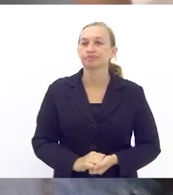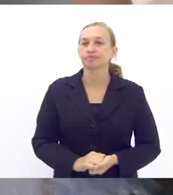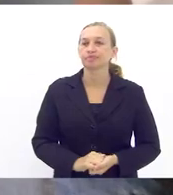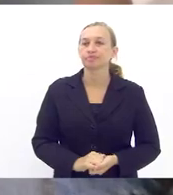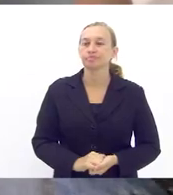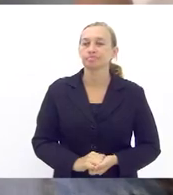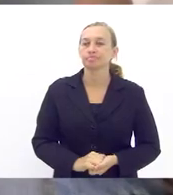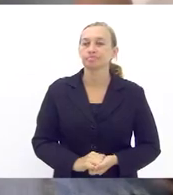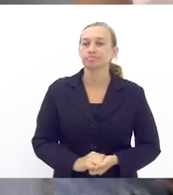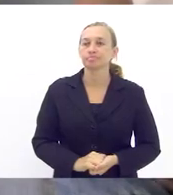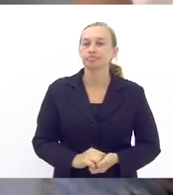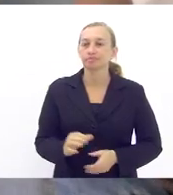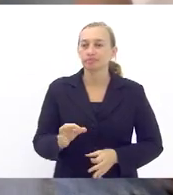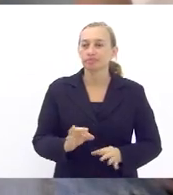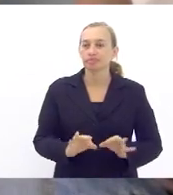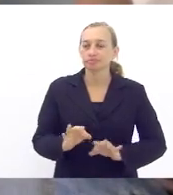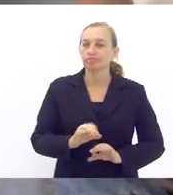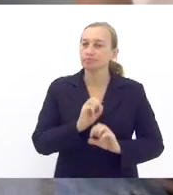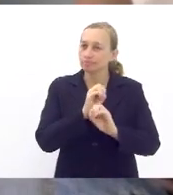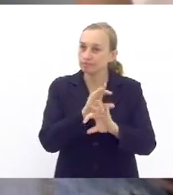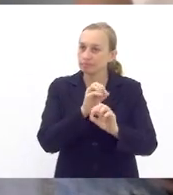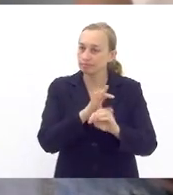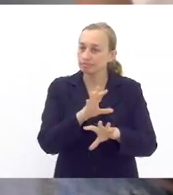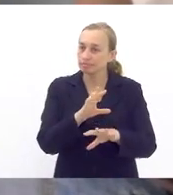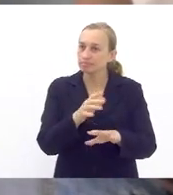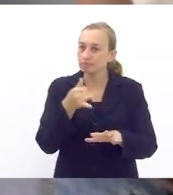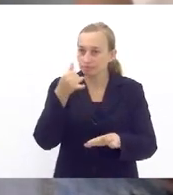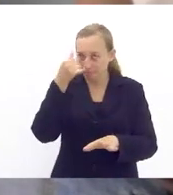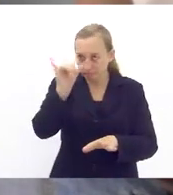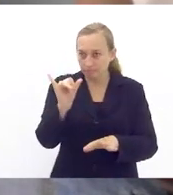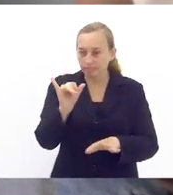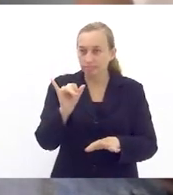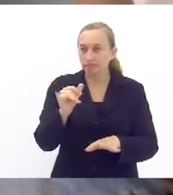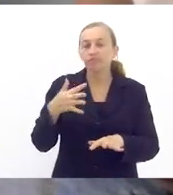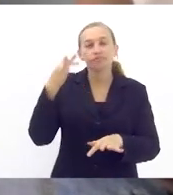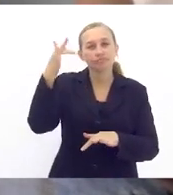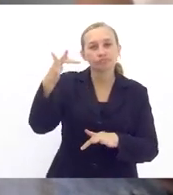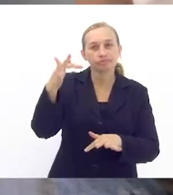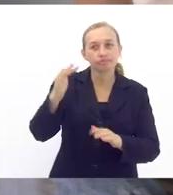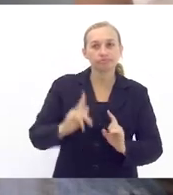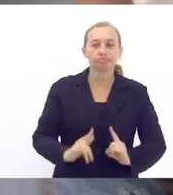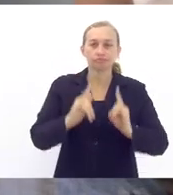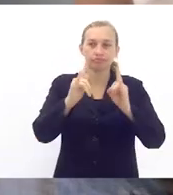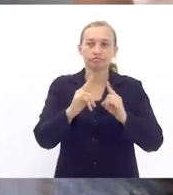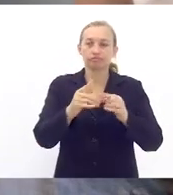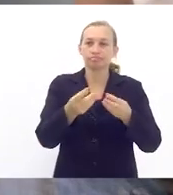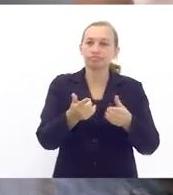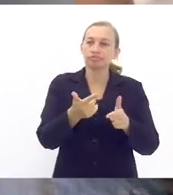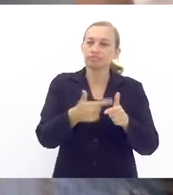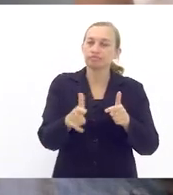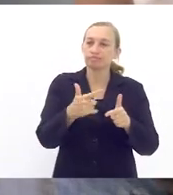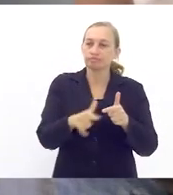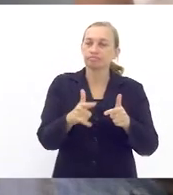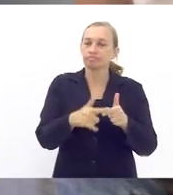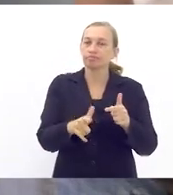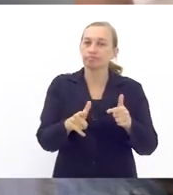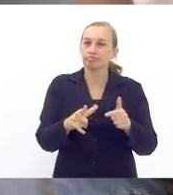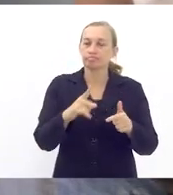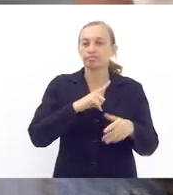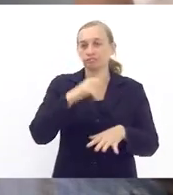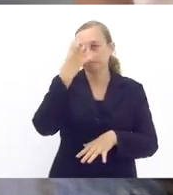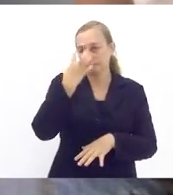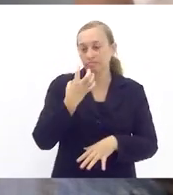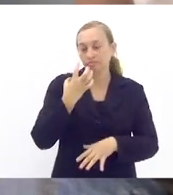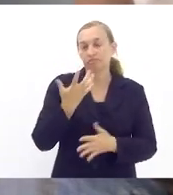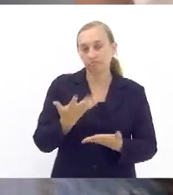esse programa de educação é essencial para que a gente evite que futuramente esse prédio entre novamente em estado de